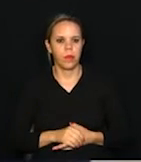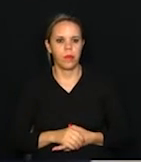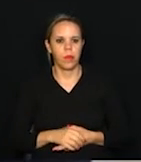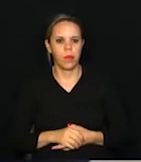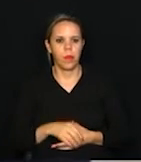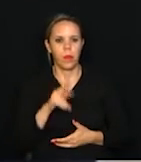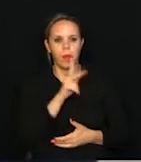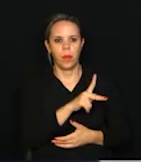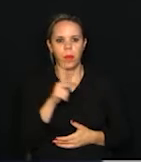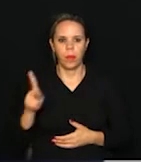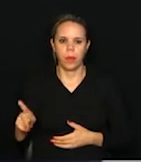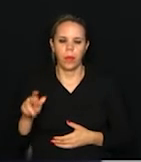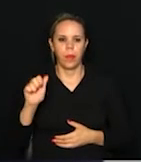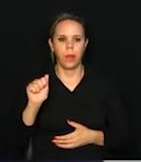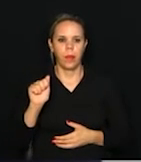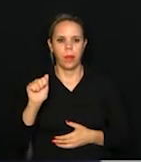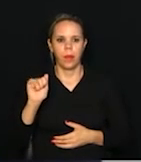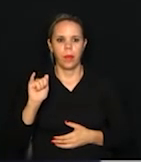professor Ayrton,